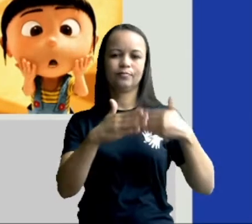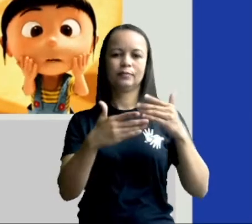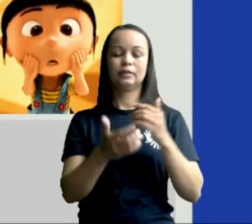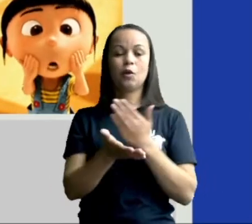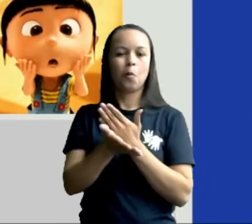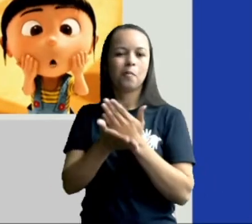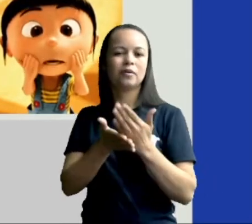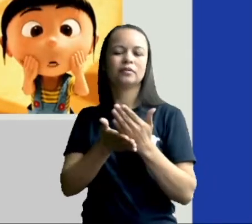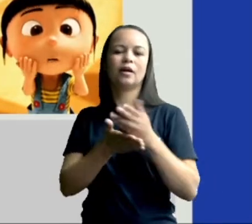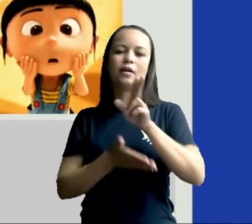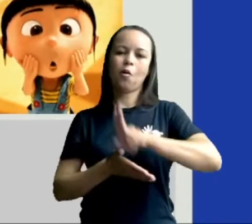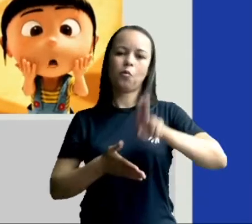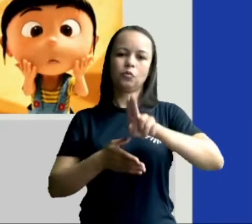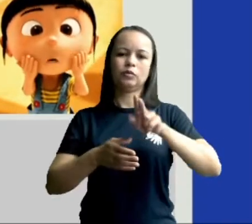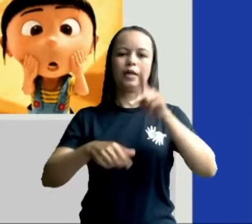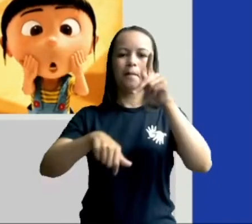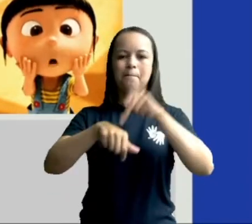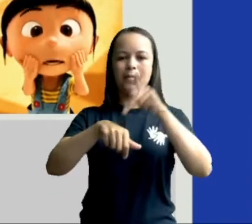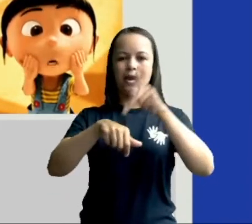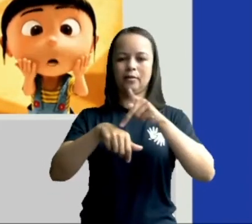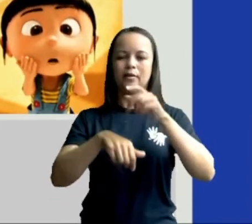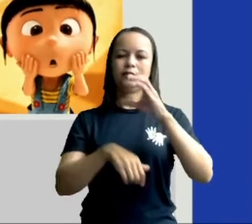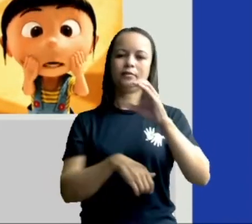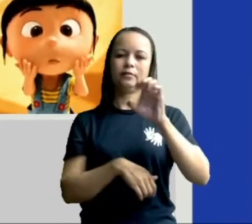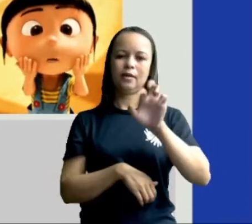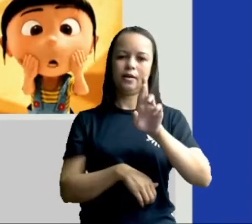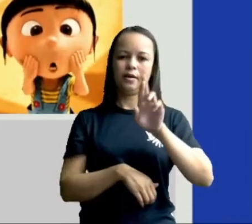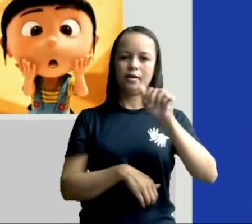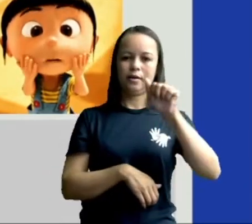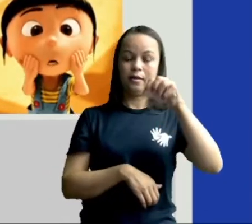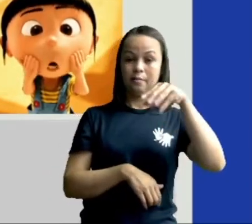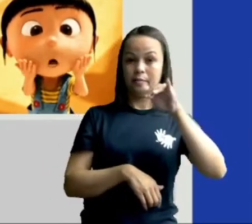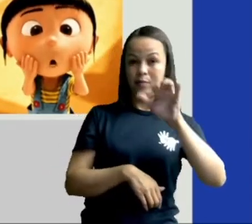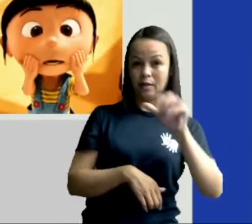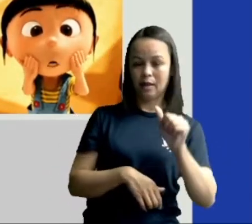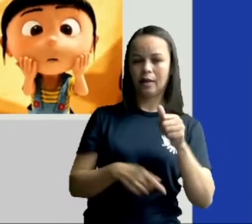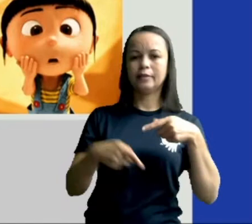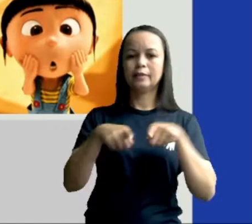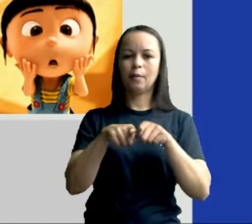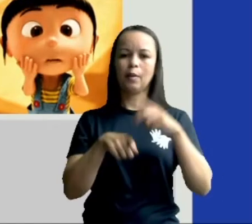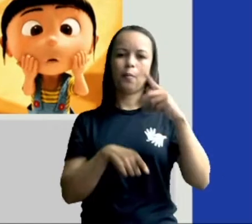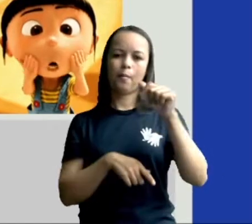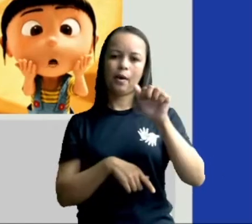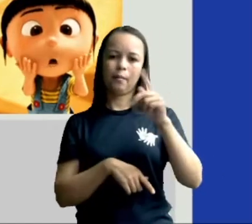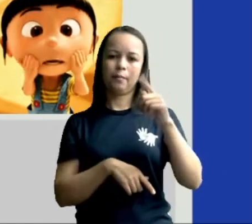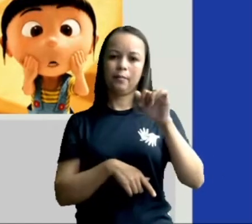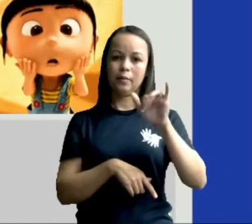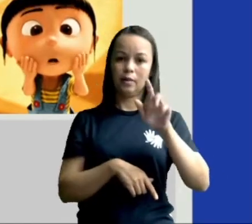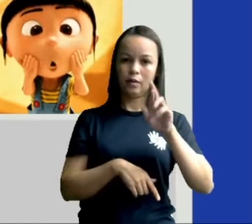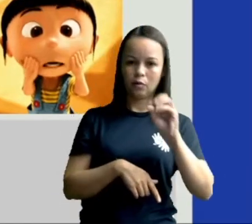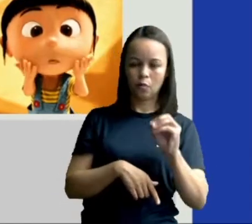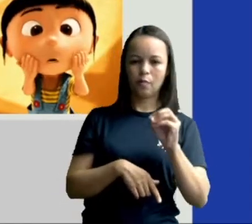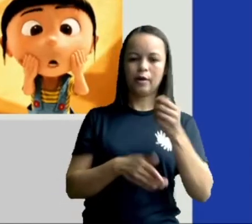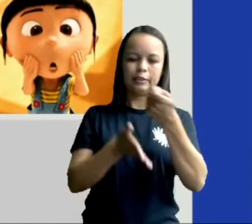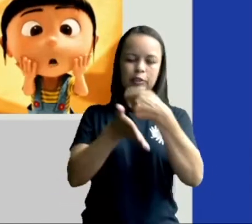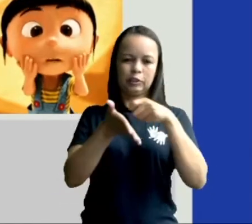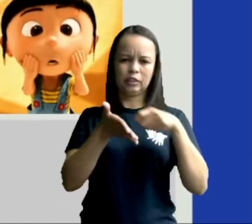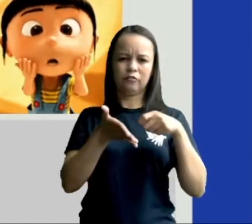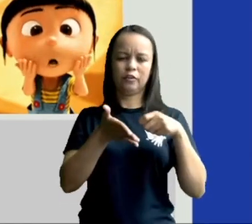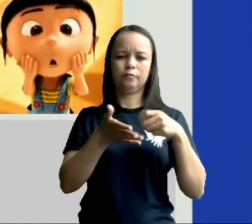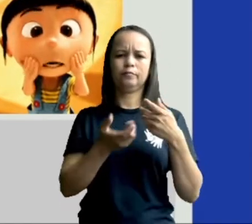Começaram a usar a pedra, a cerâmica e o papiro para escrever. Com o passar dos tempos, o homem